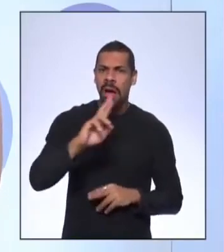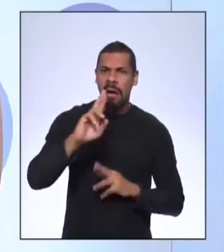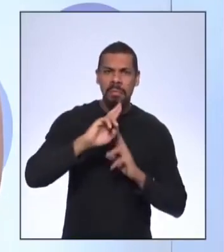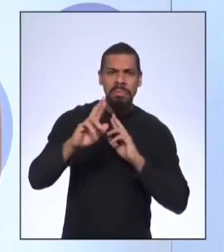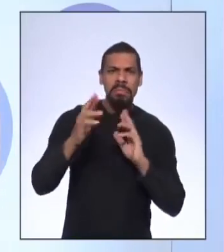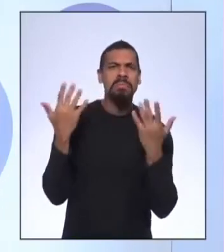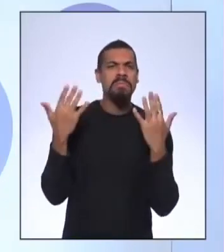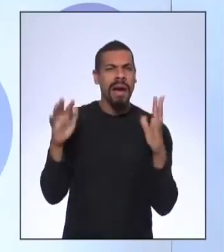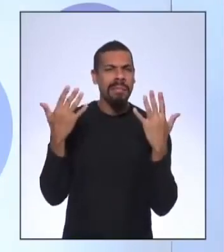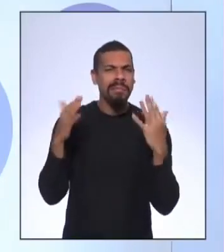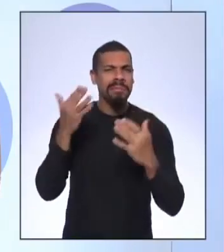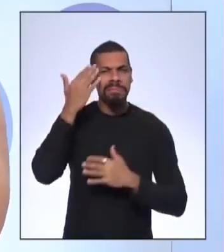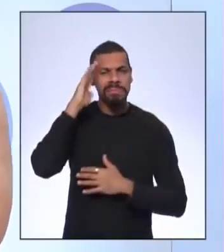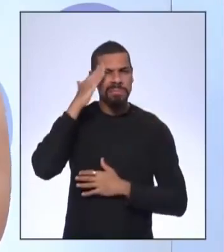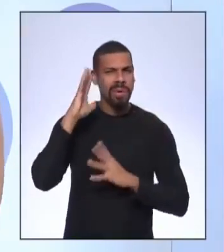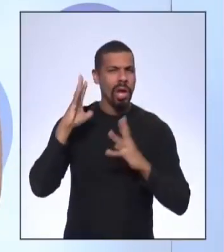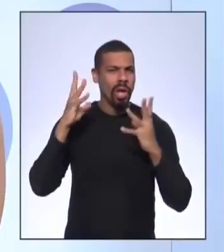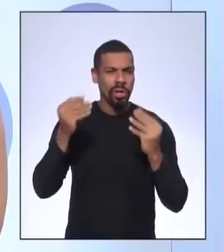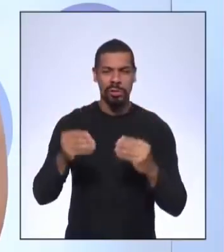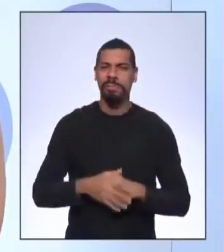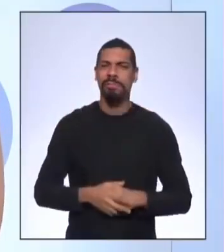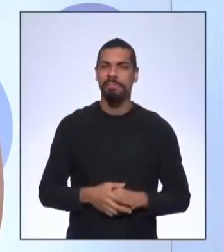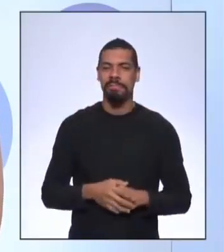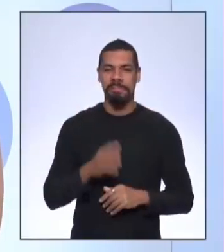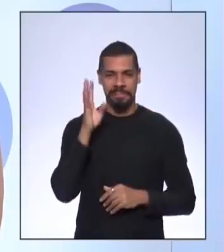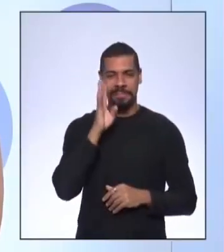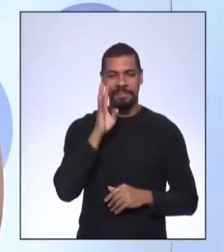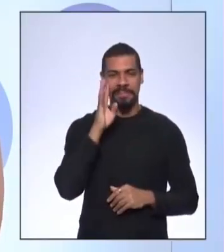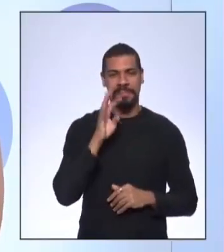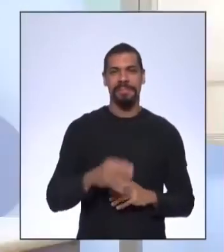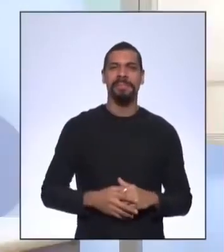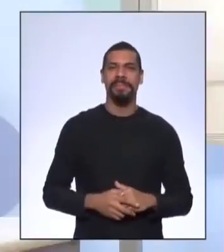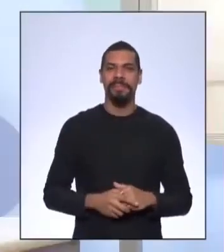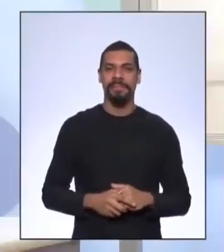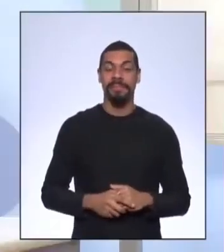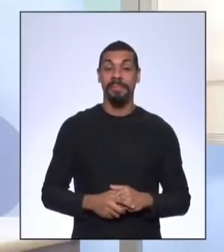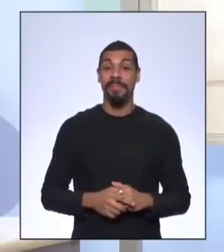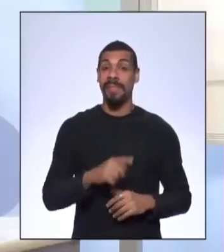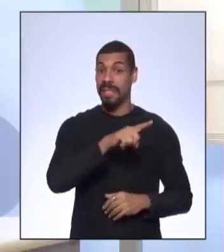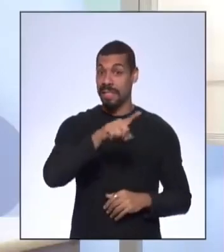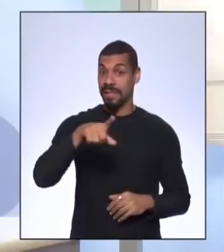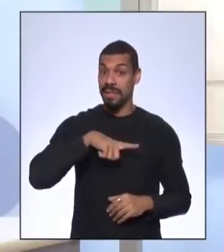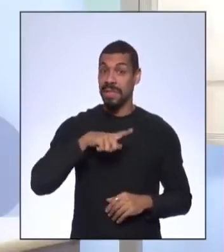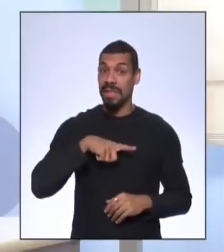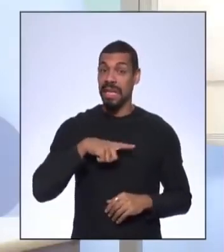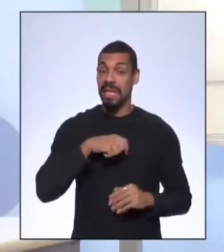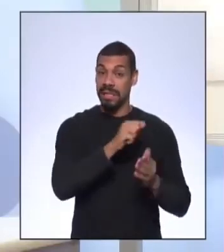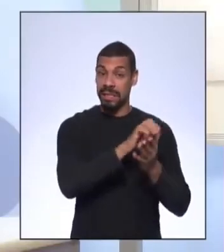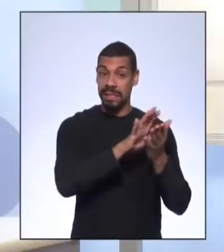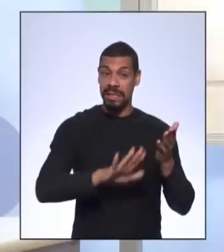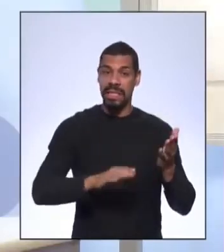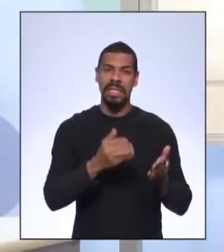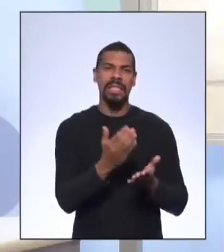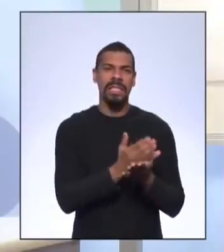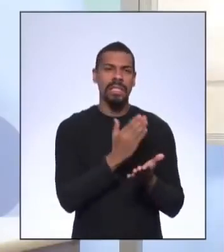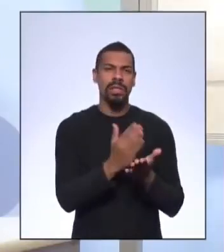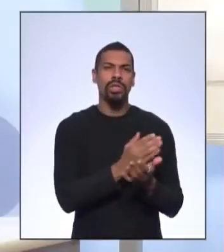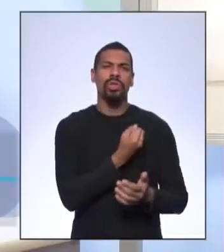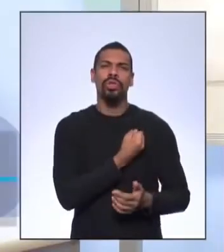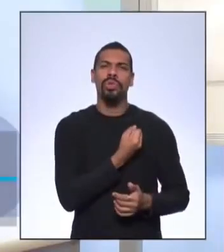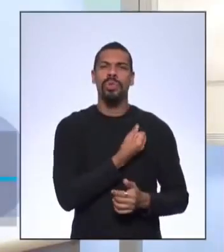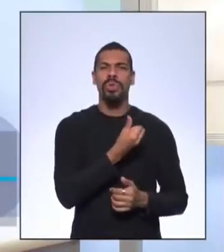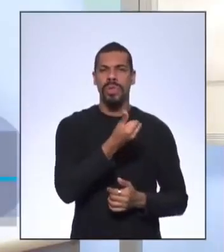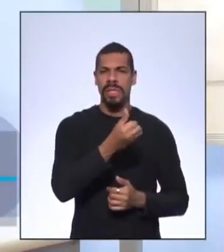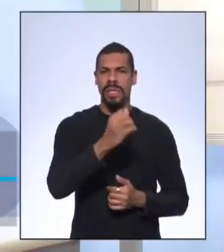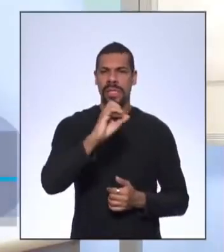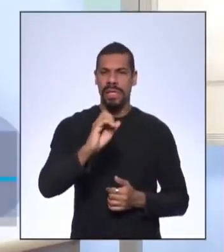realmente entender essa relação. Foi muito legal. Então, se vocês quiserem, esse exercício estava na página 60 do